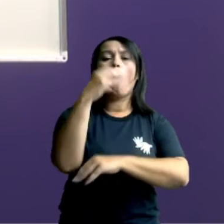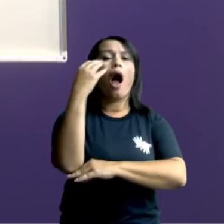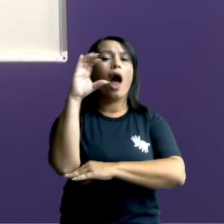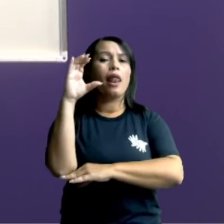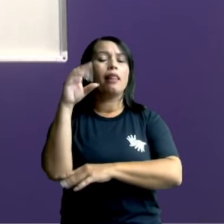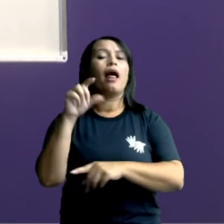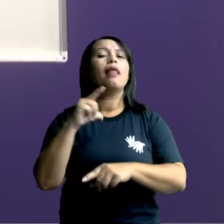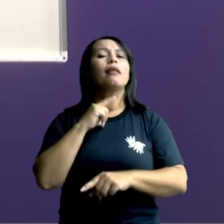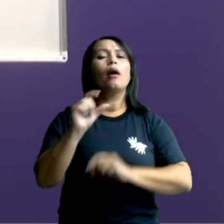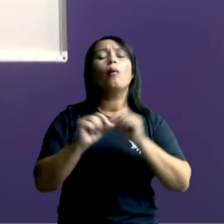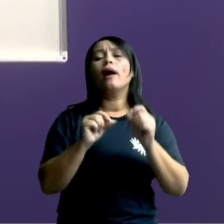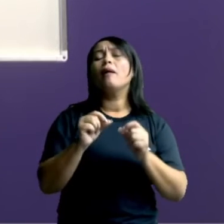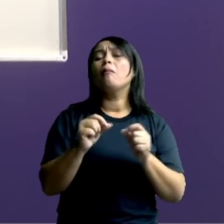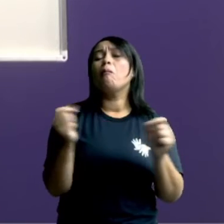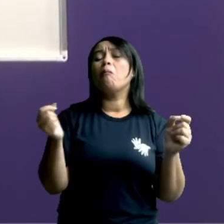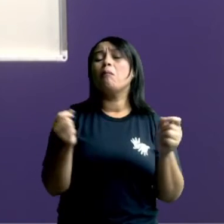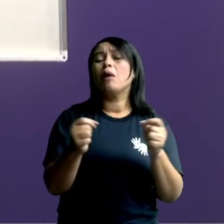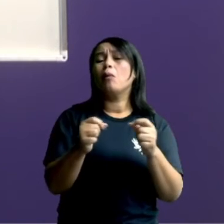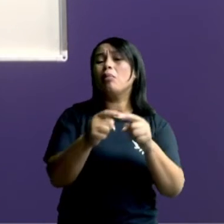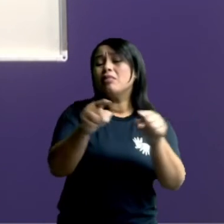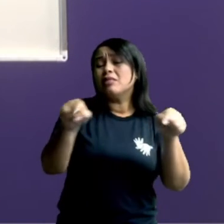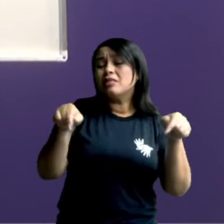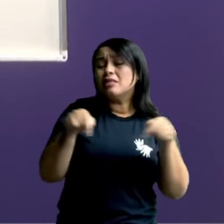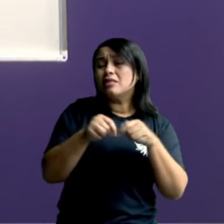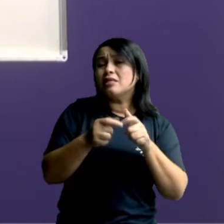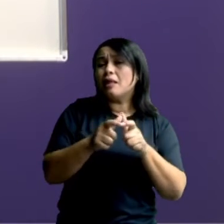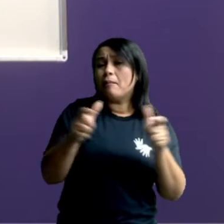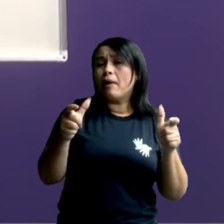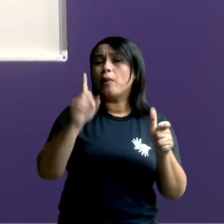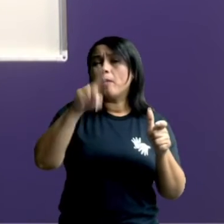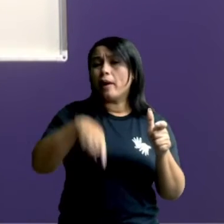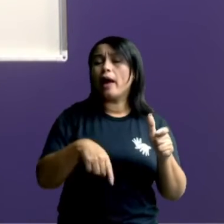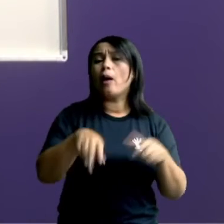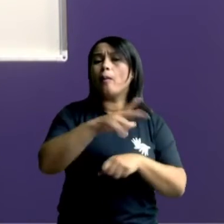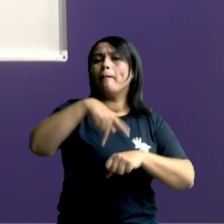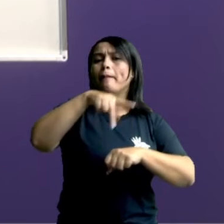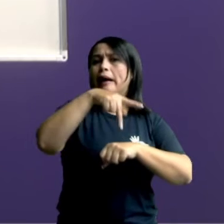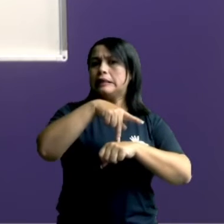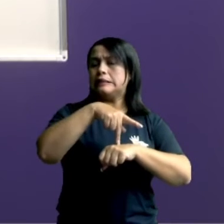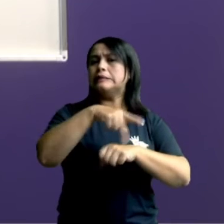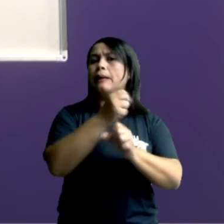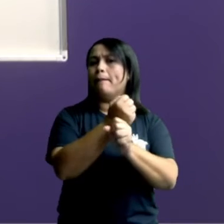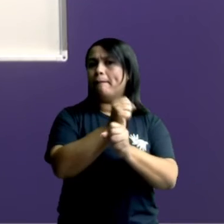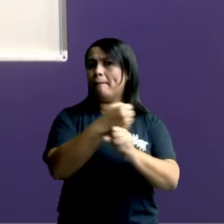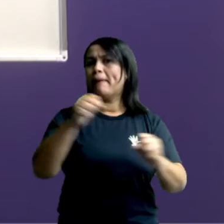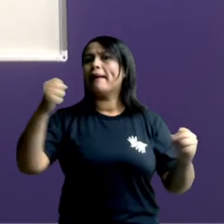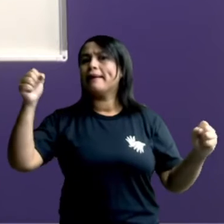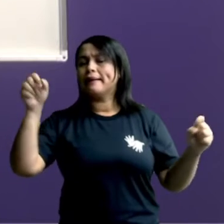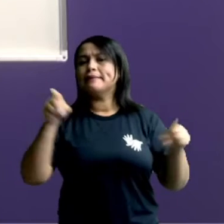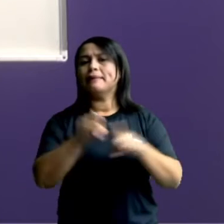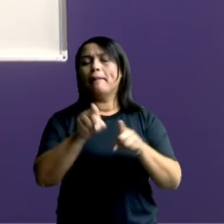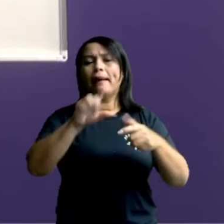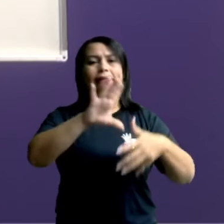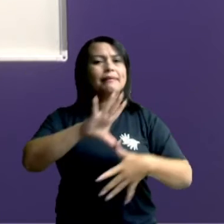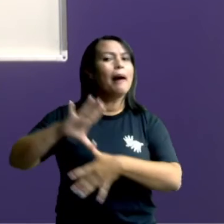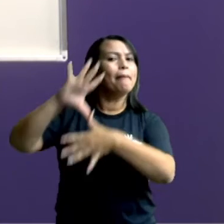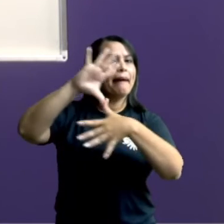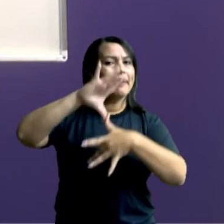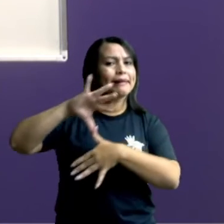mora no Canadá, pelo tamanho do Canadá, por ser um país muito grande, é o maior país do continente